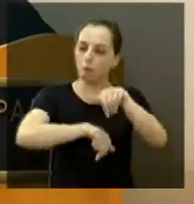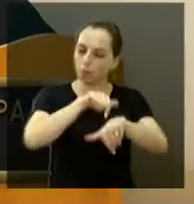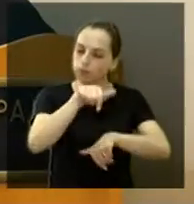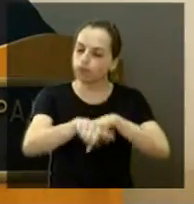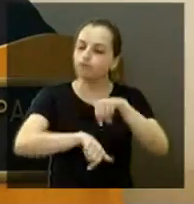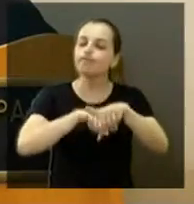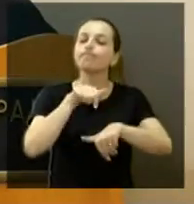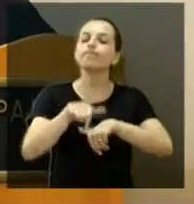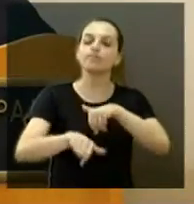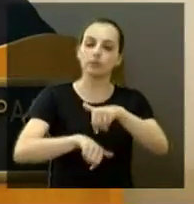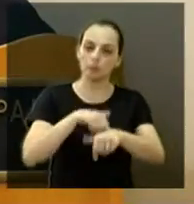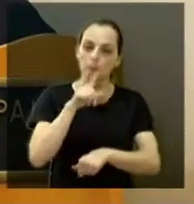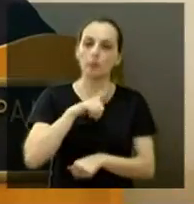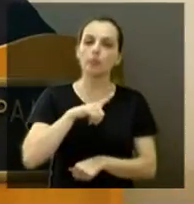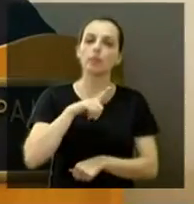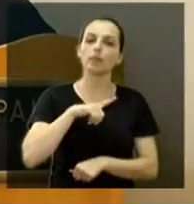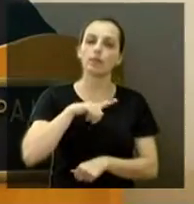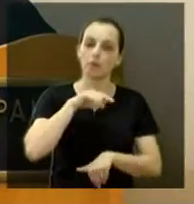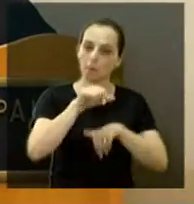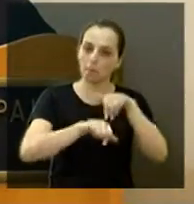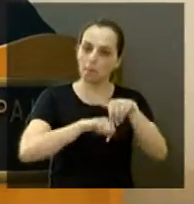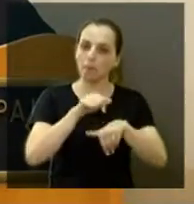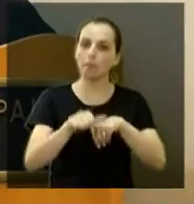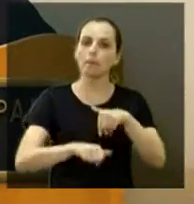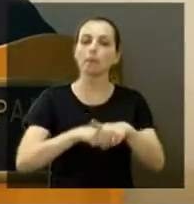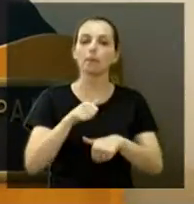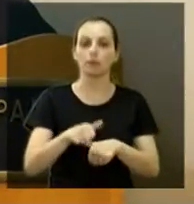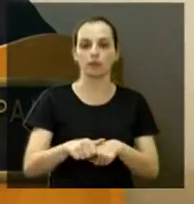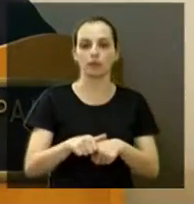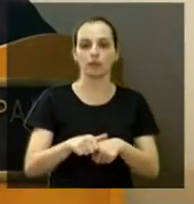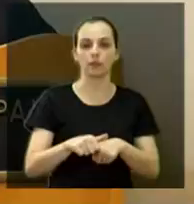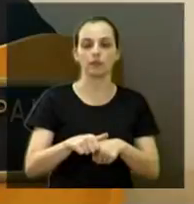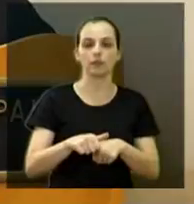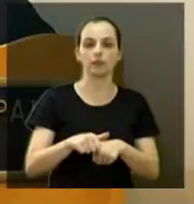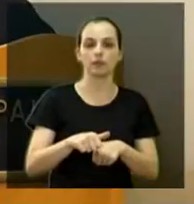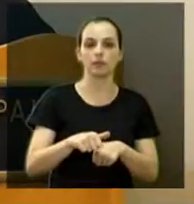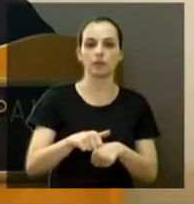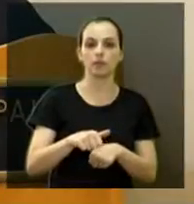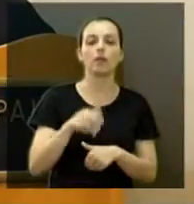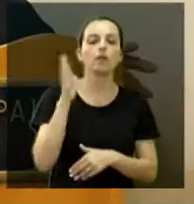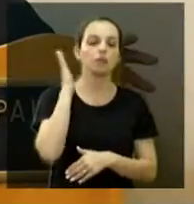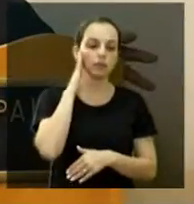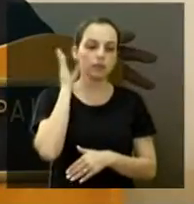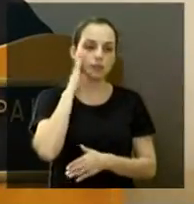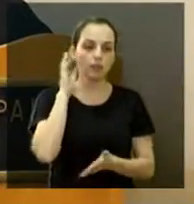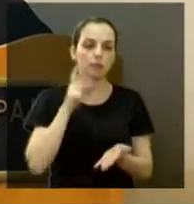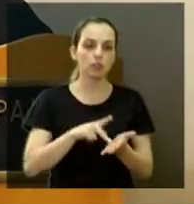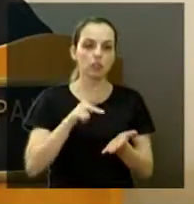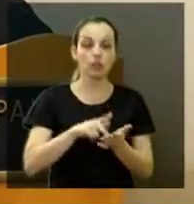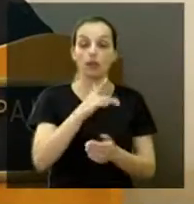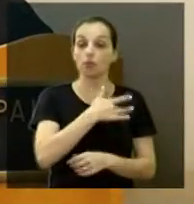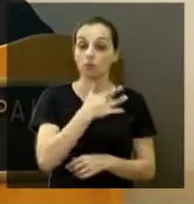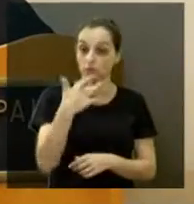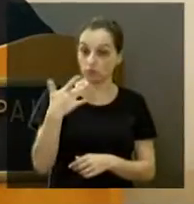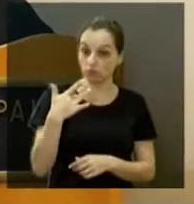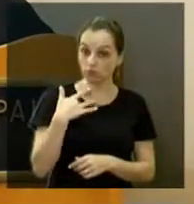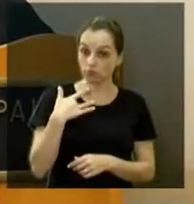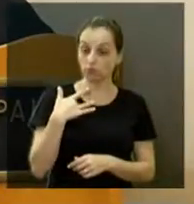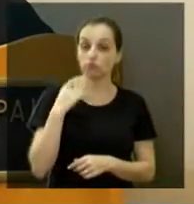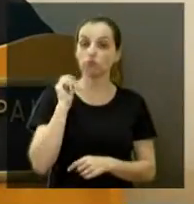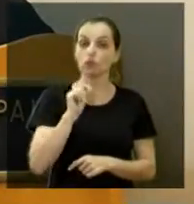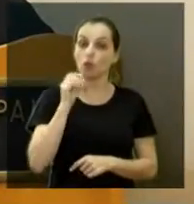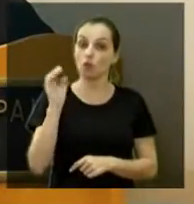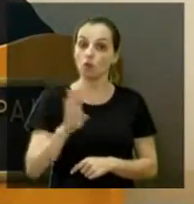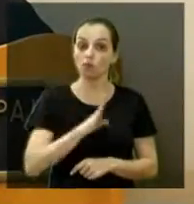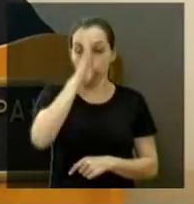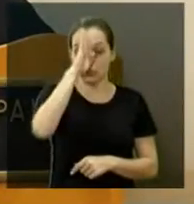Muitas demandas mudou na nossa cidade de Araraquara. Vocês mesmos sabem. a saúde, né? Isso foi fundamental